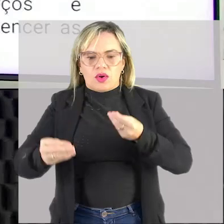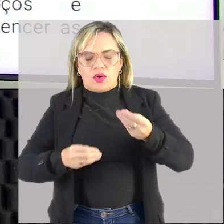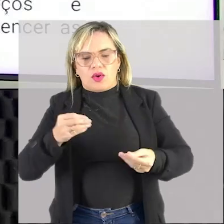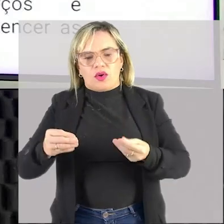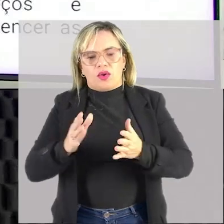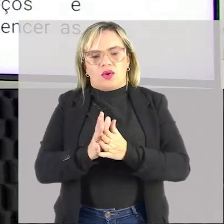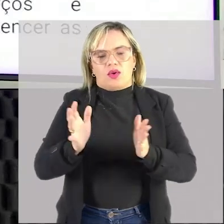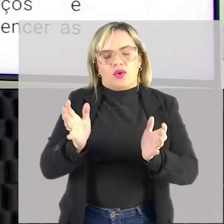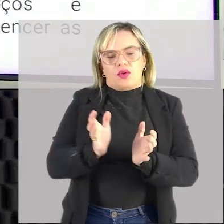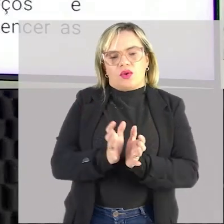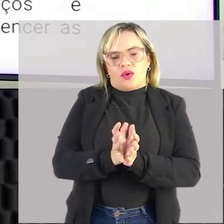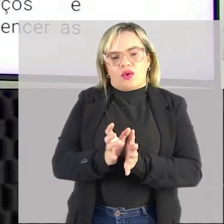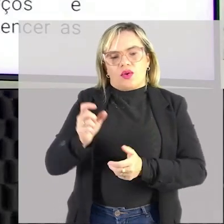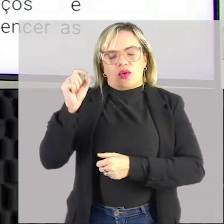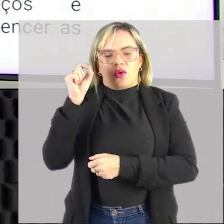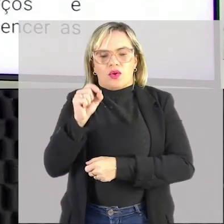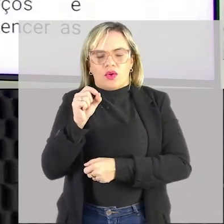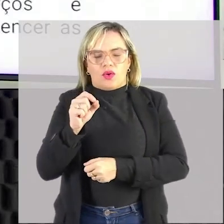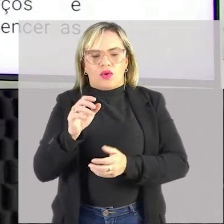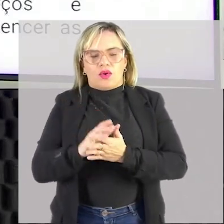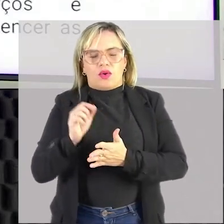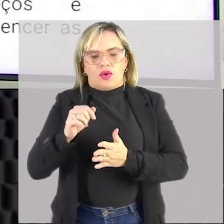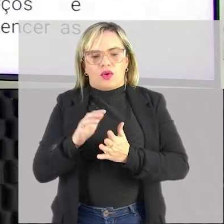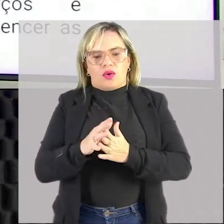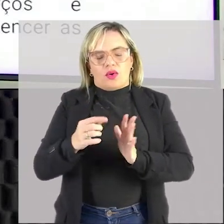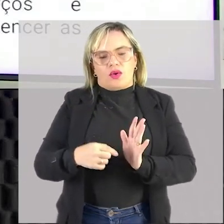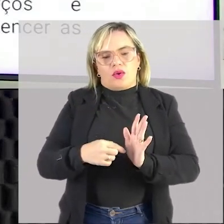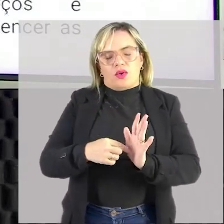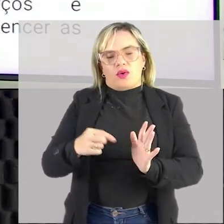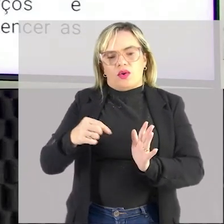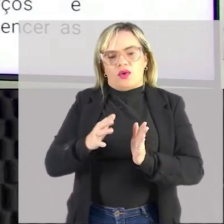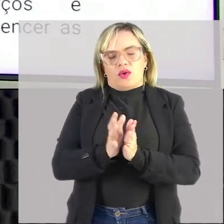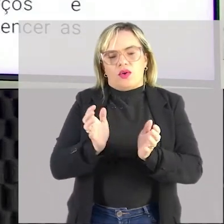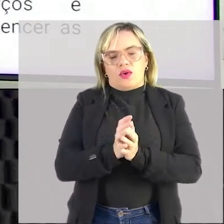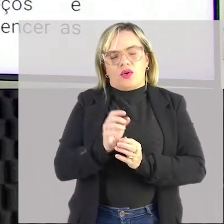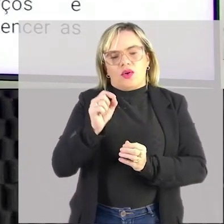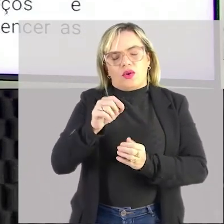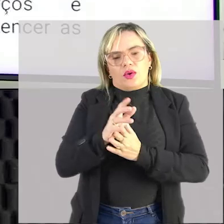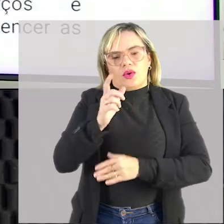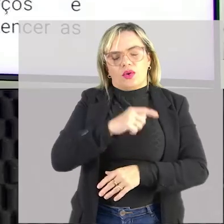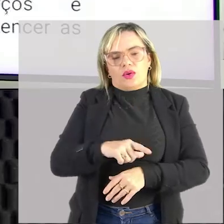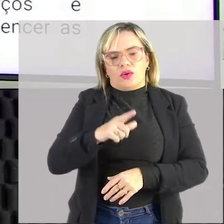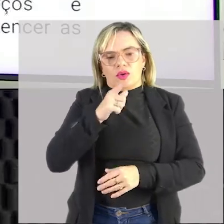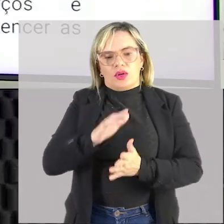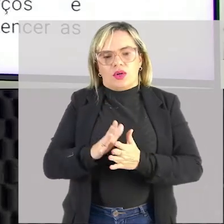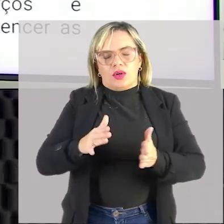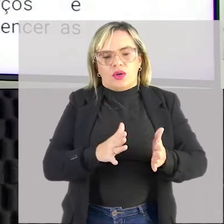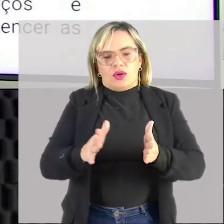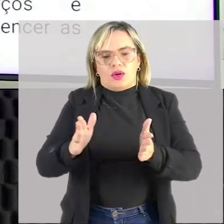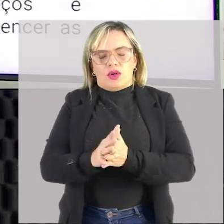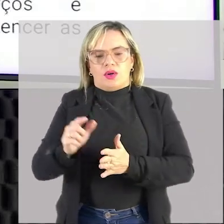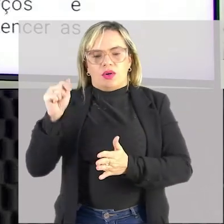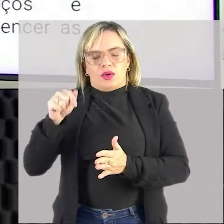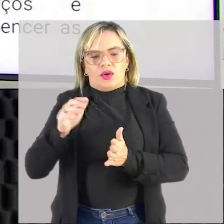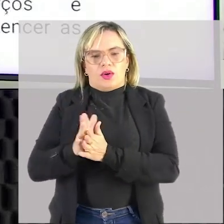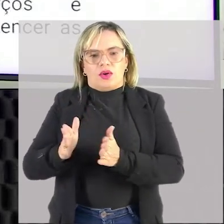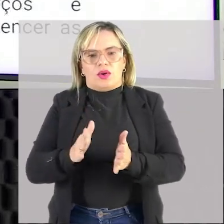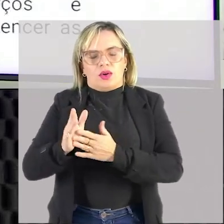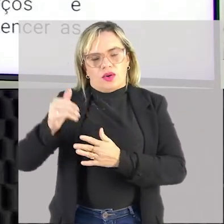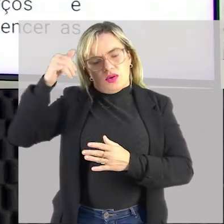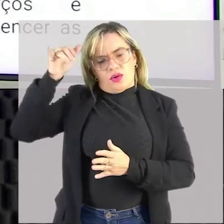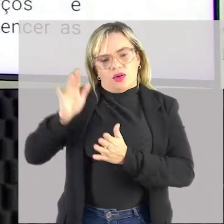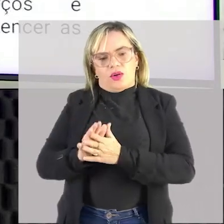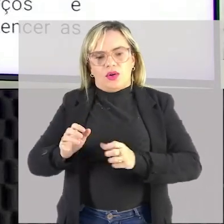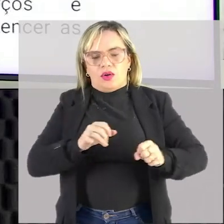né, que vão ser muito bem postas, a frente litorânea, né, o Caminho do Gado, o Sertão